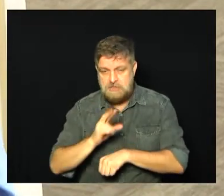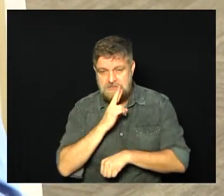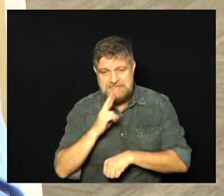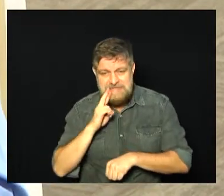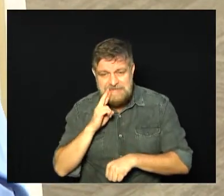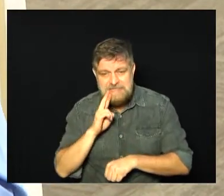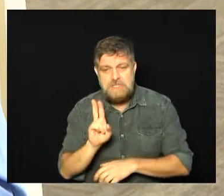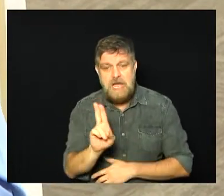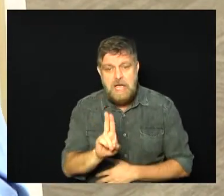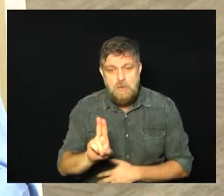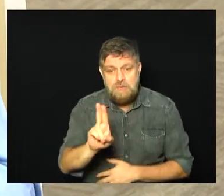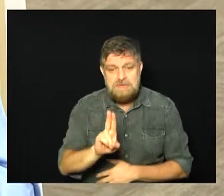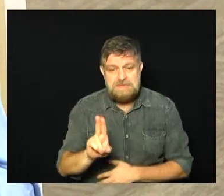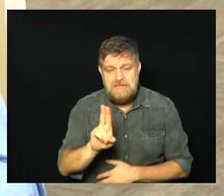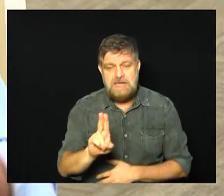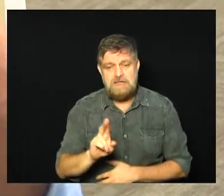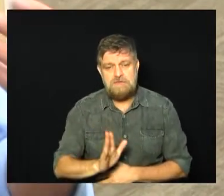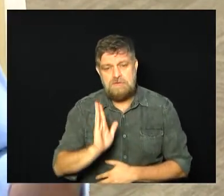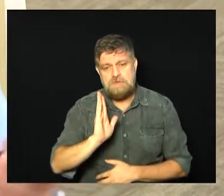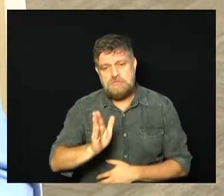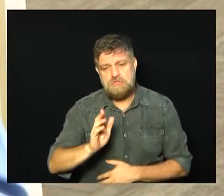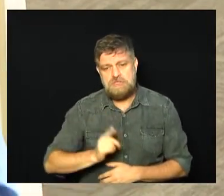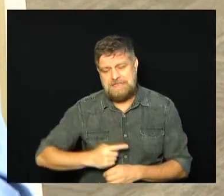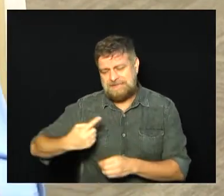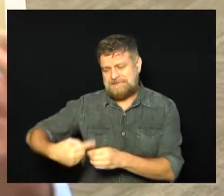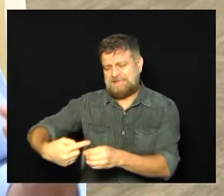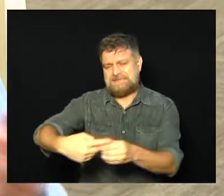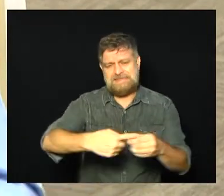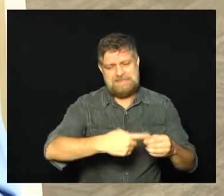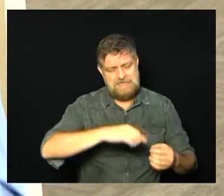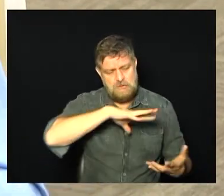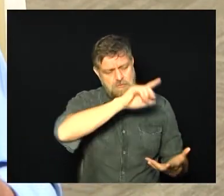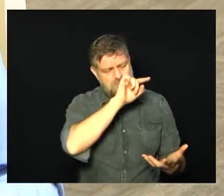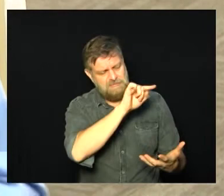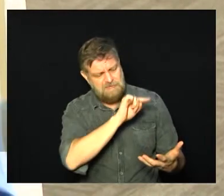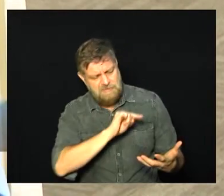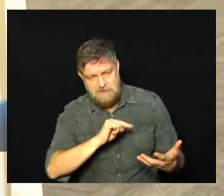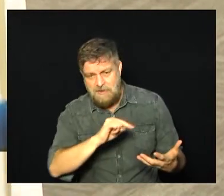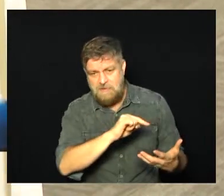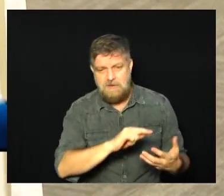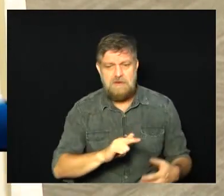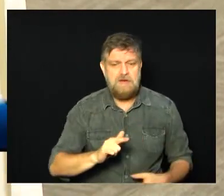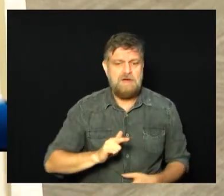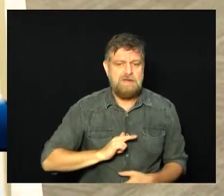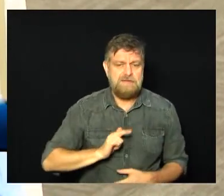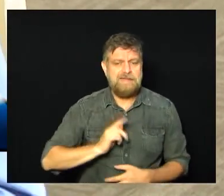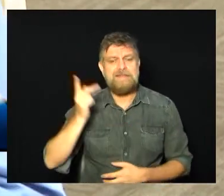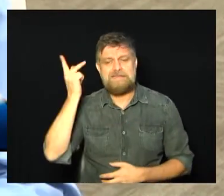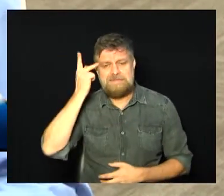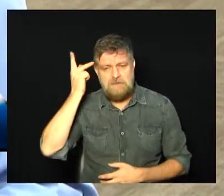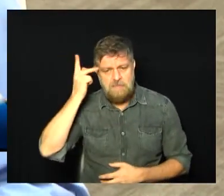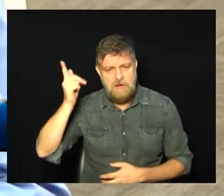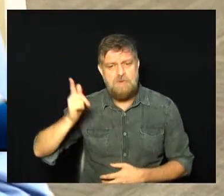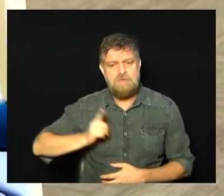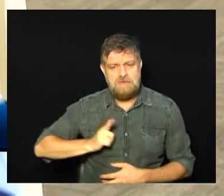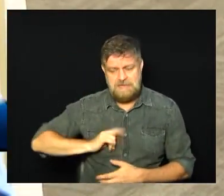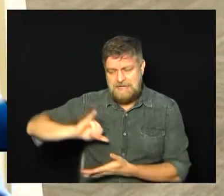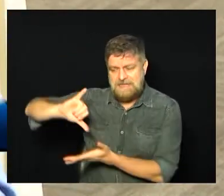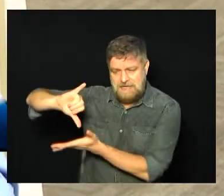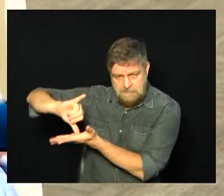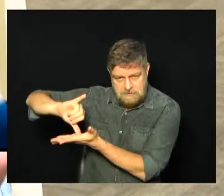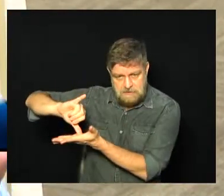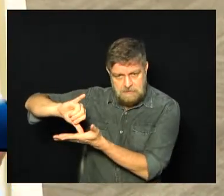utilizado em grandes cidades, no mundo inteiro. Em São Paulo tem muito, na capital,